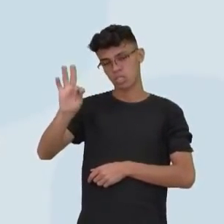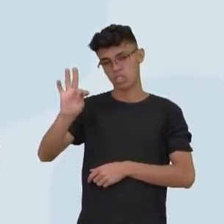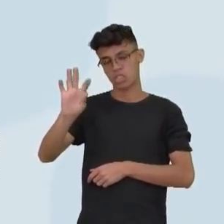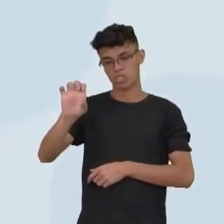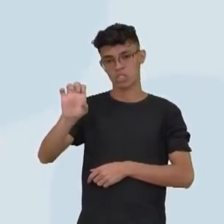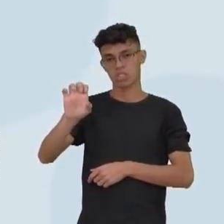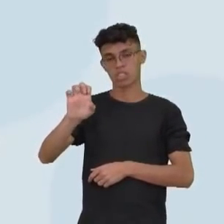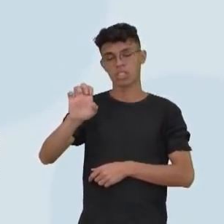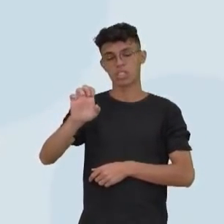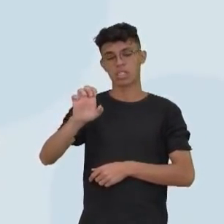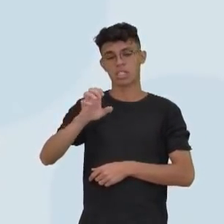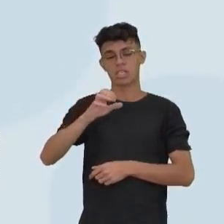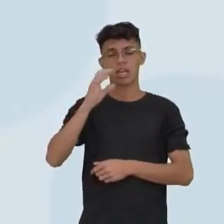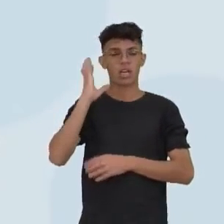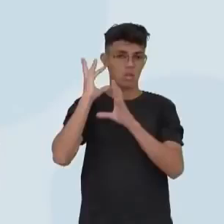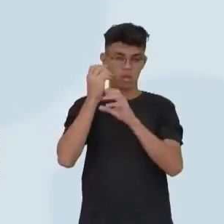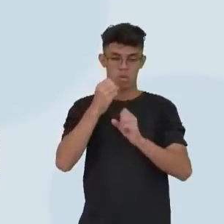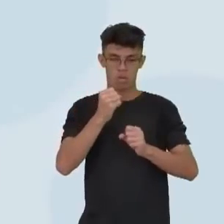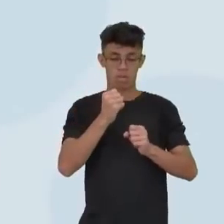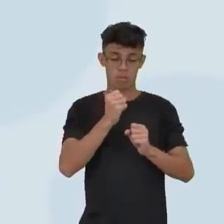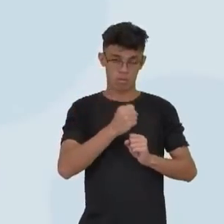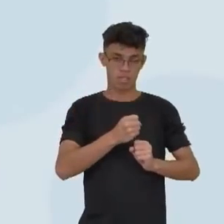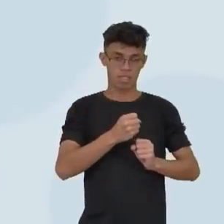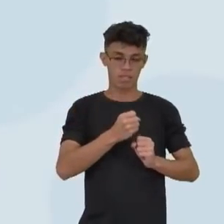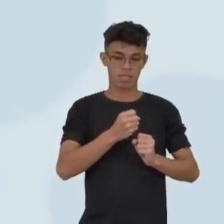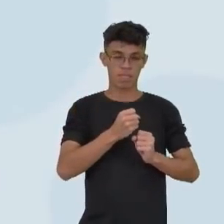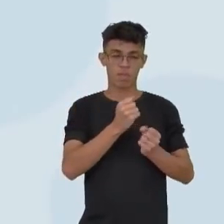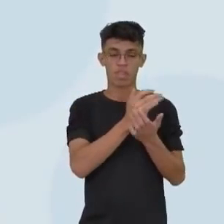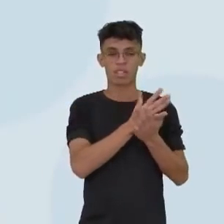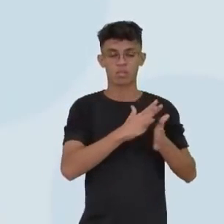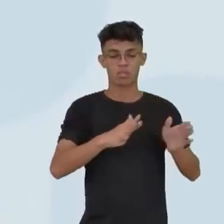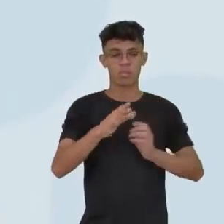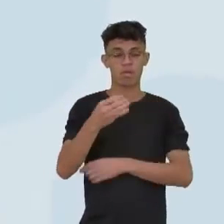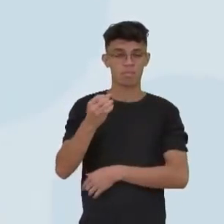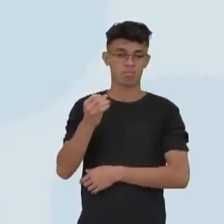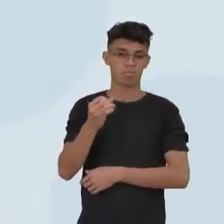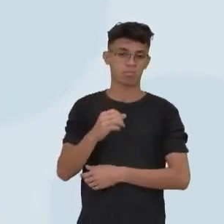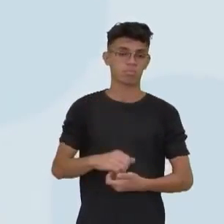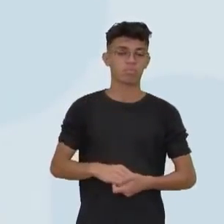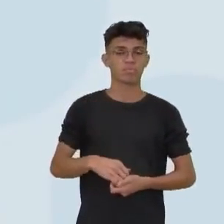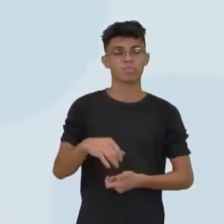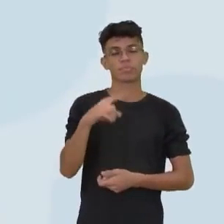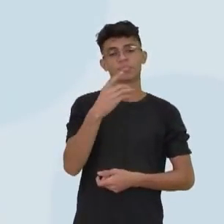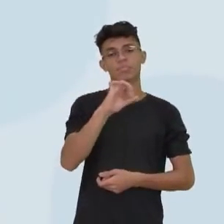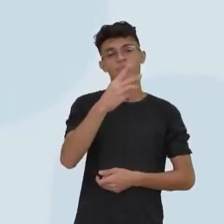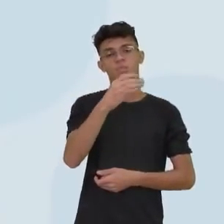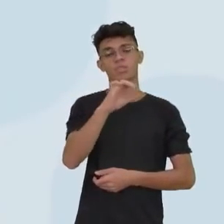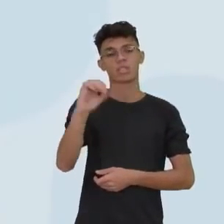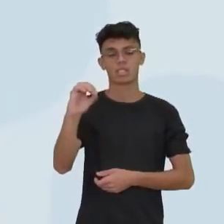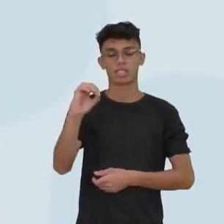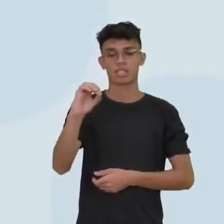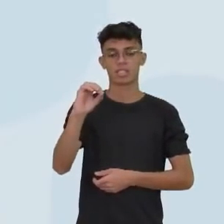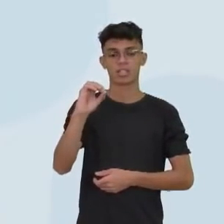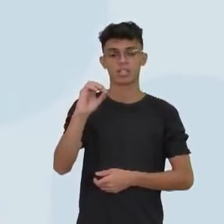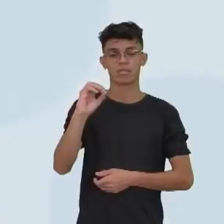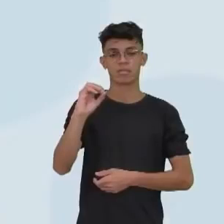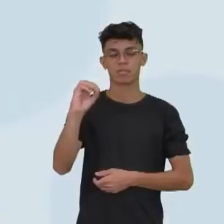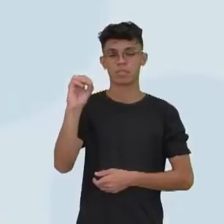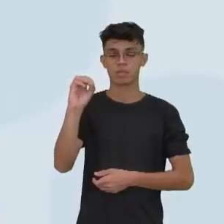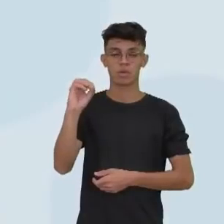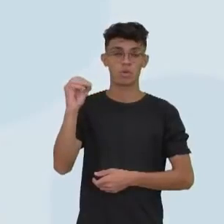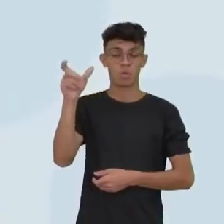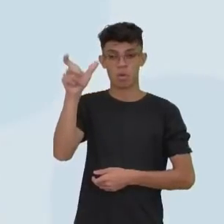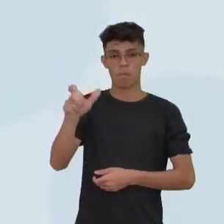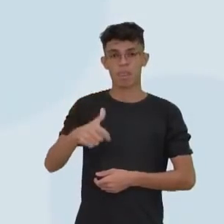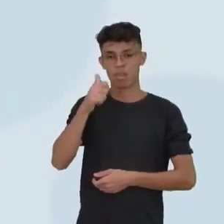República Velha, certo? Na década de 1930, uma crise